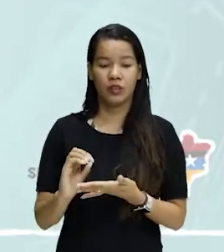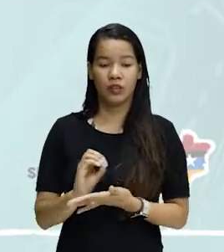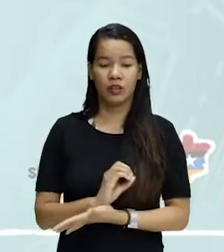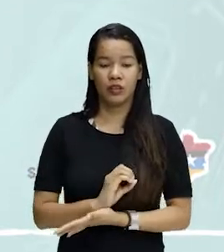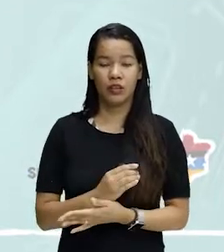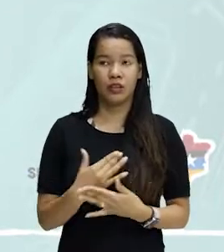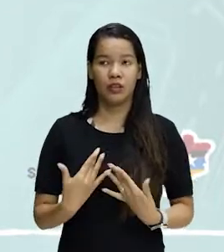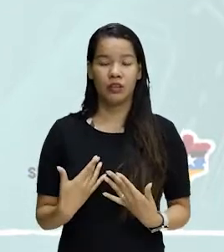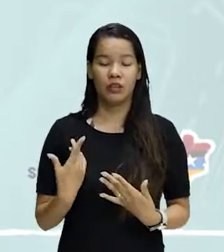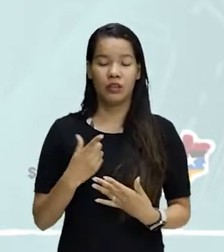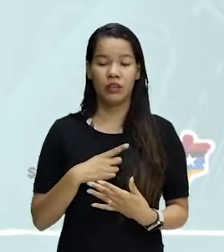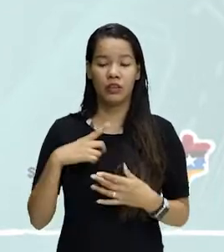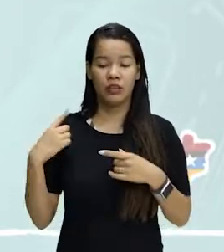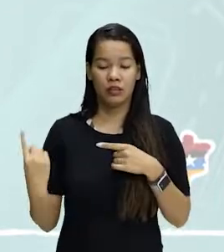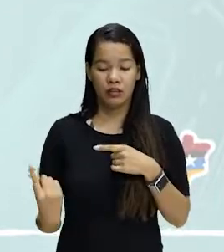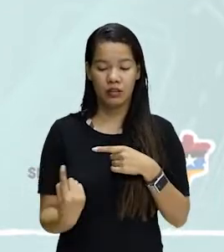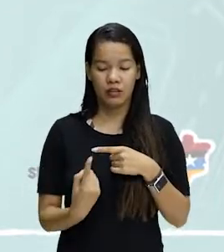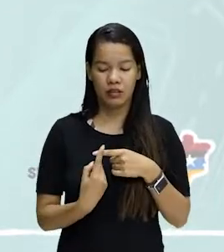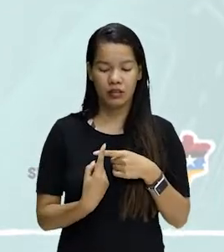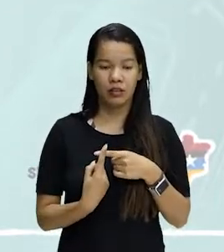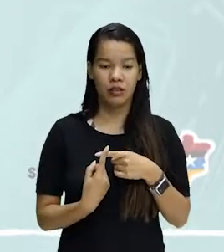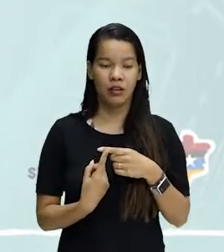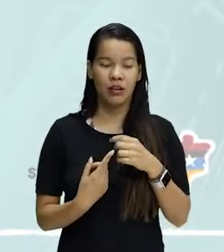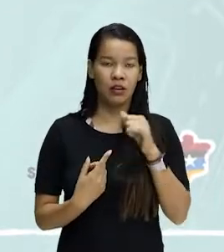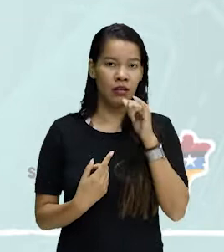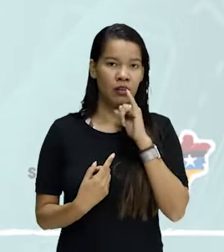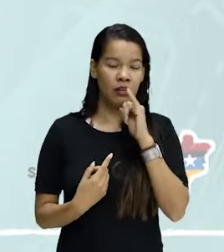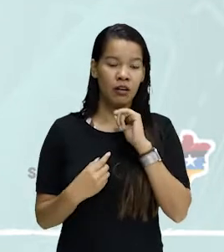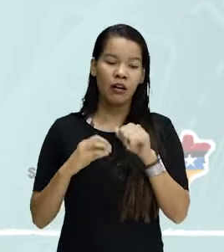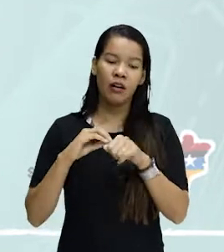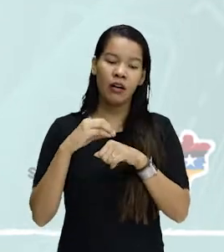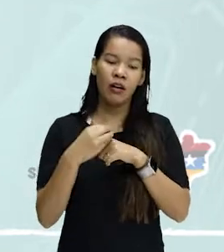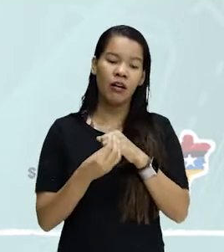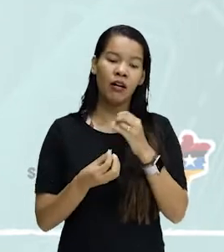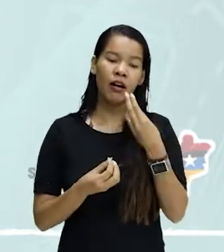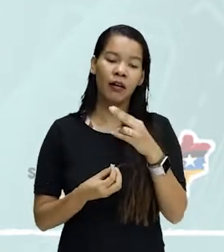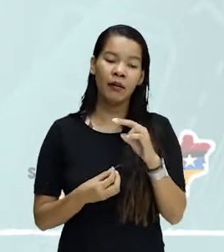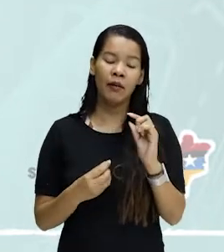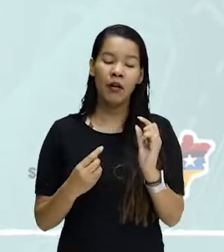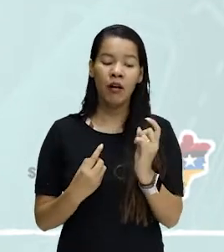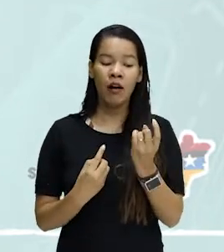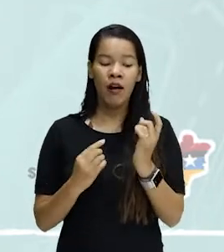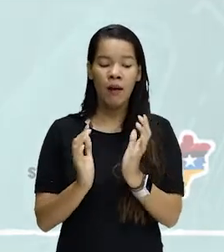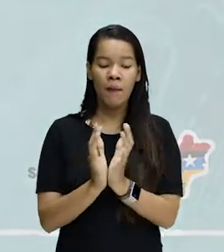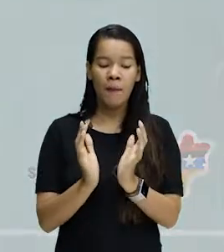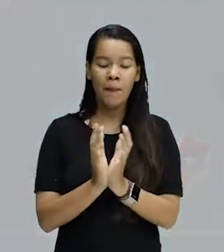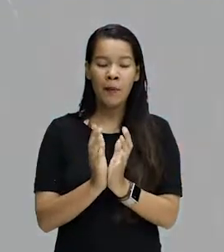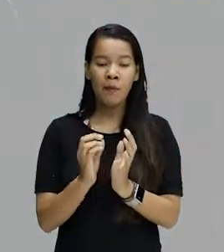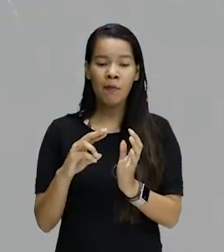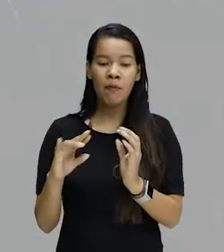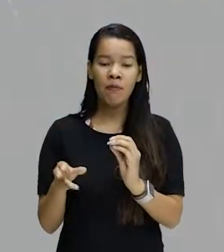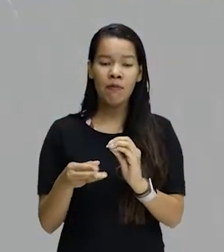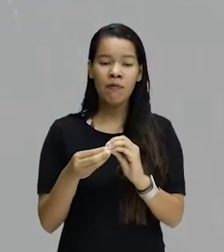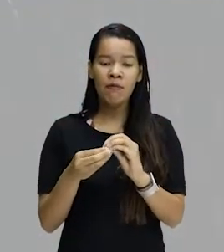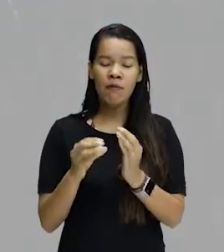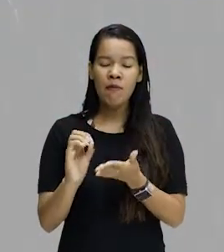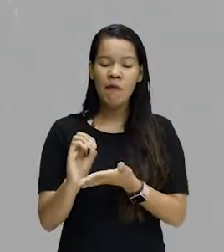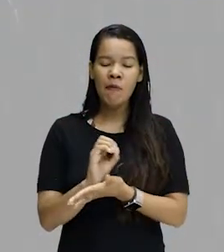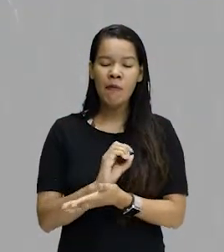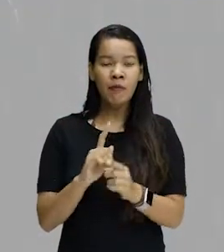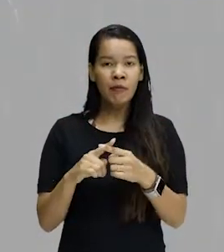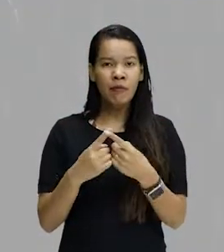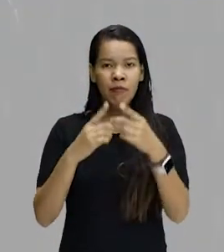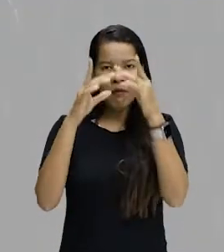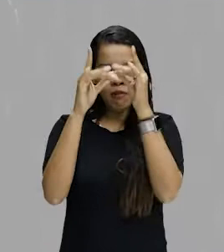estar acrescentando um átomo ou um grupo de átomos a um composto orgânico. Agora, detalhe, esse